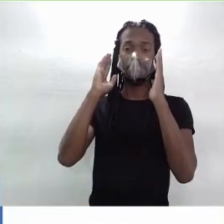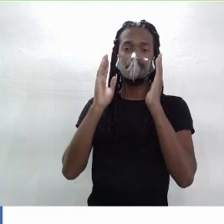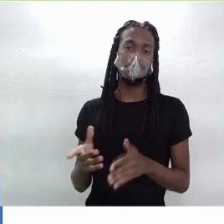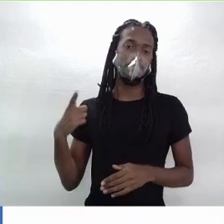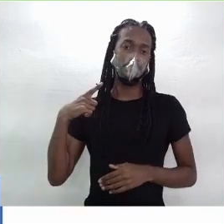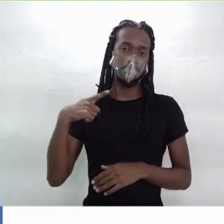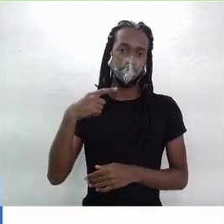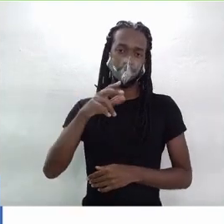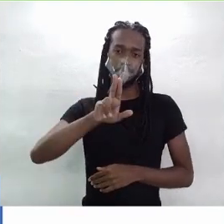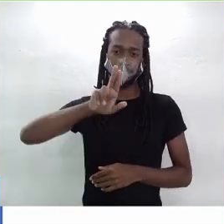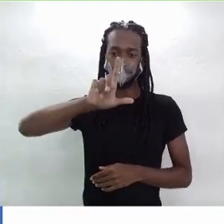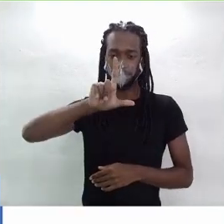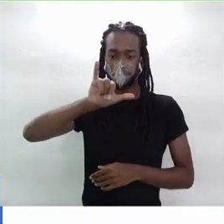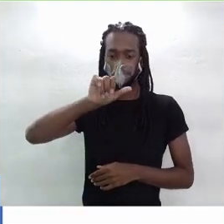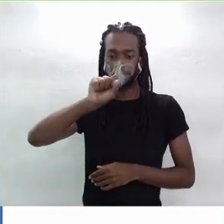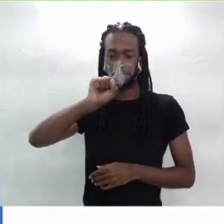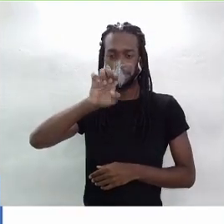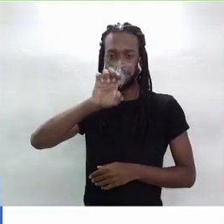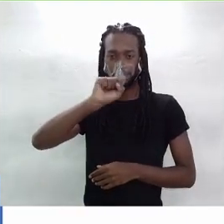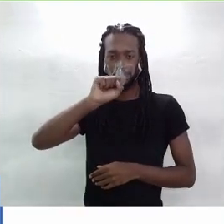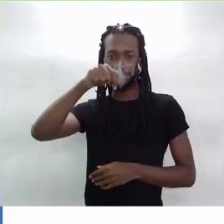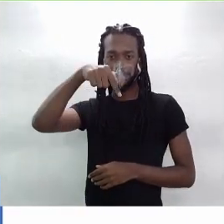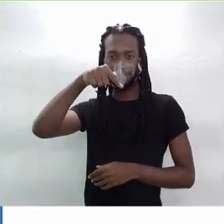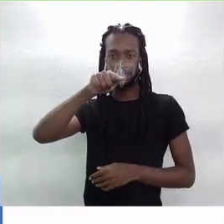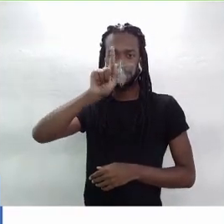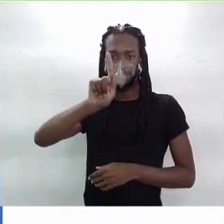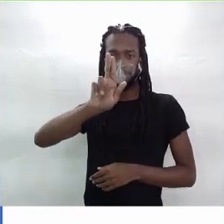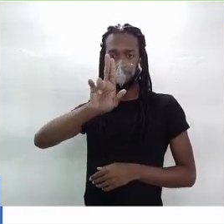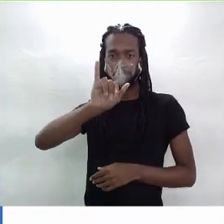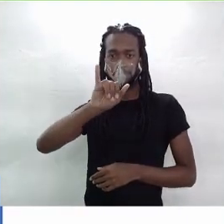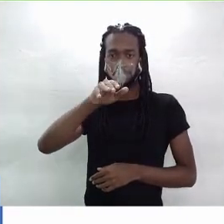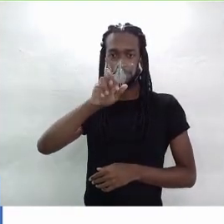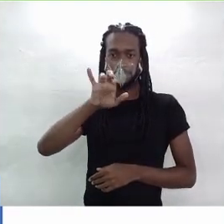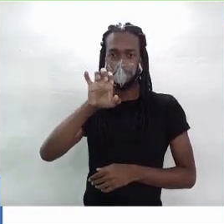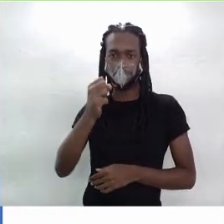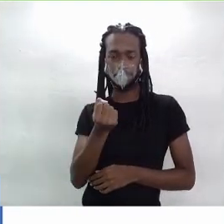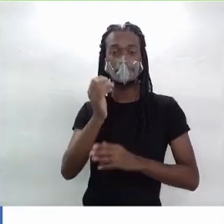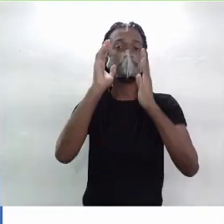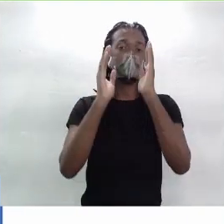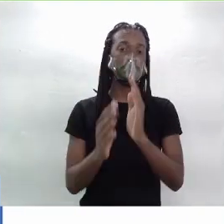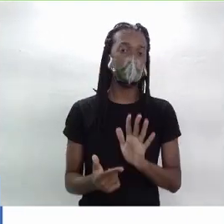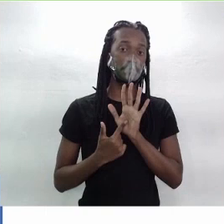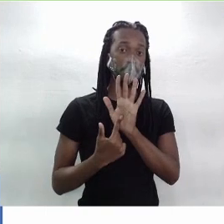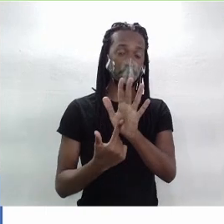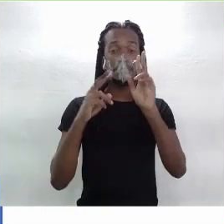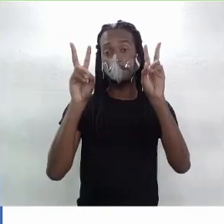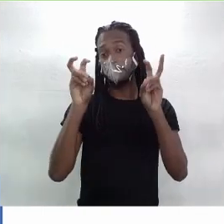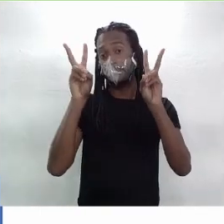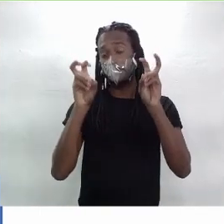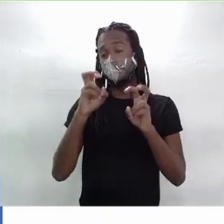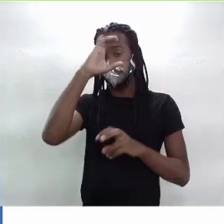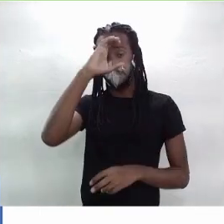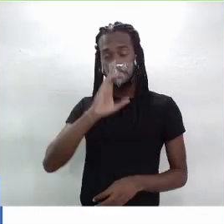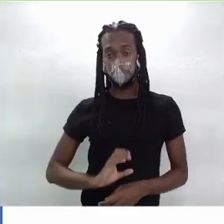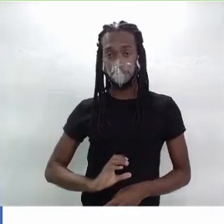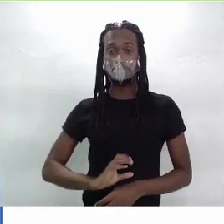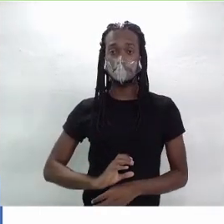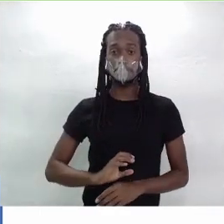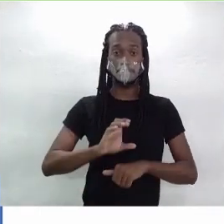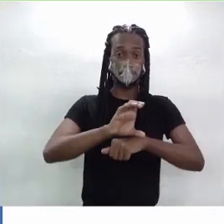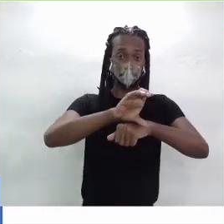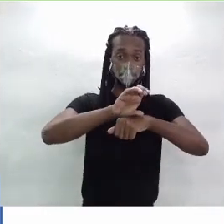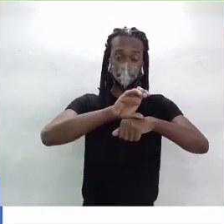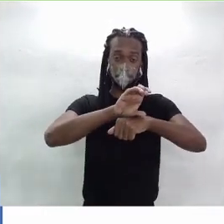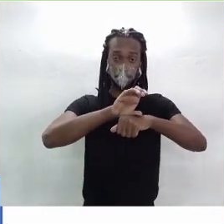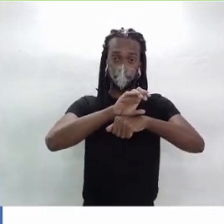Ulisses Guimarães tinha pronunciado sobre a Constituição. Vejam só, reflitam. A Constituição